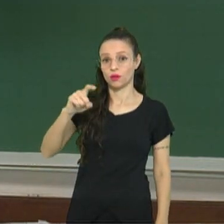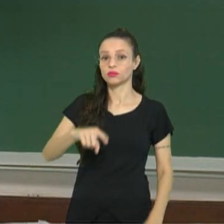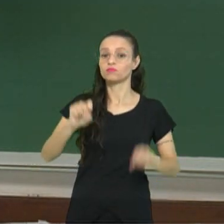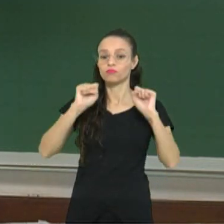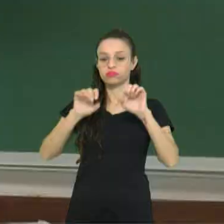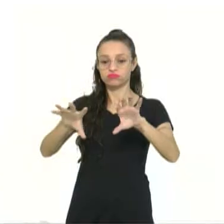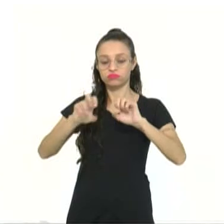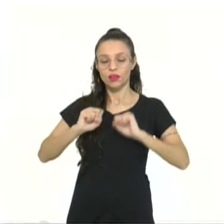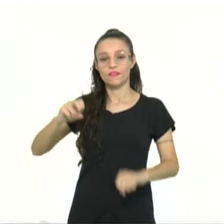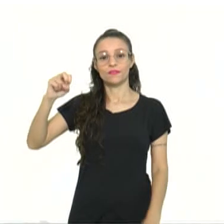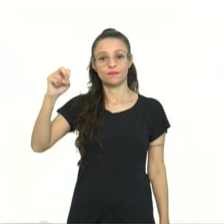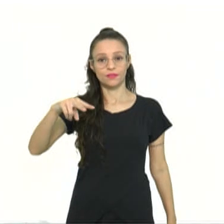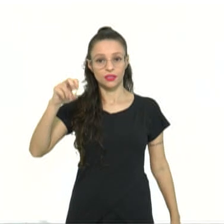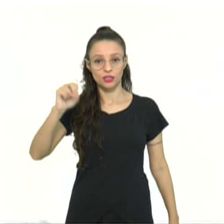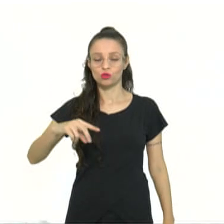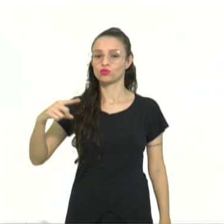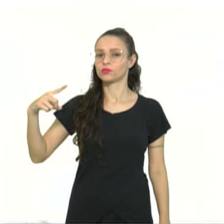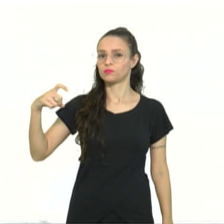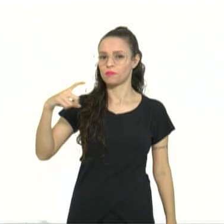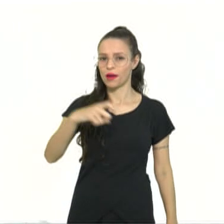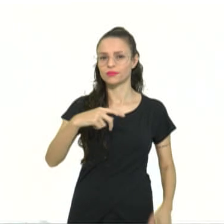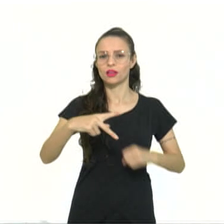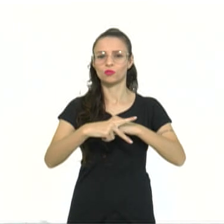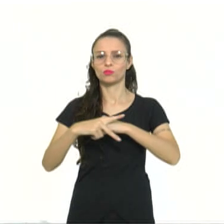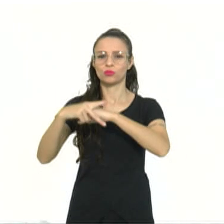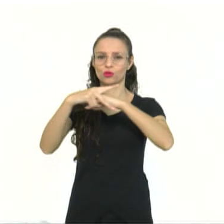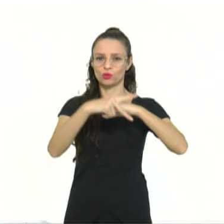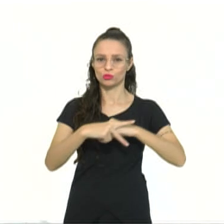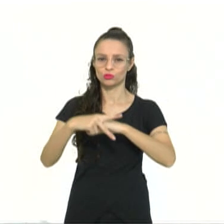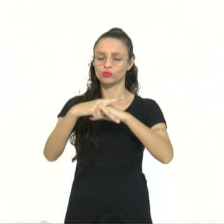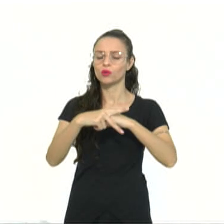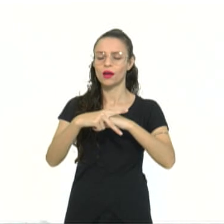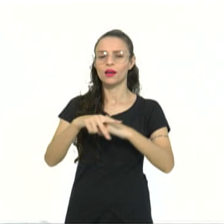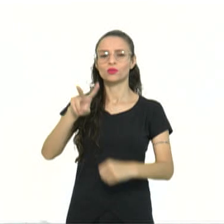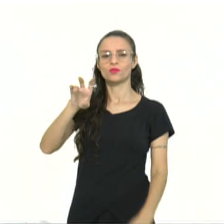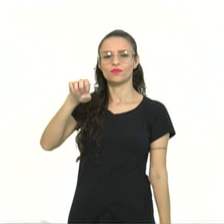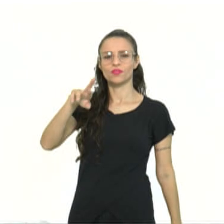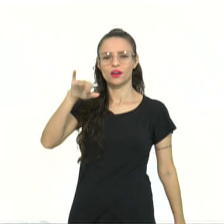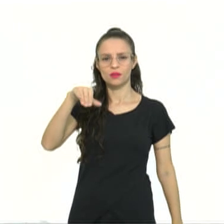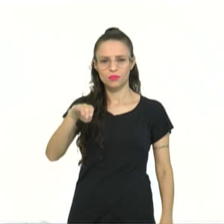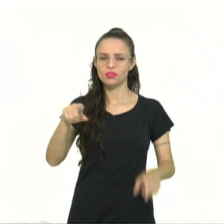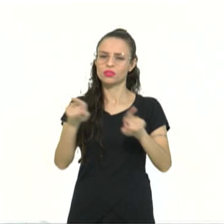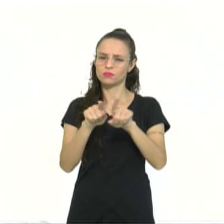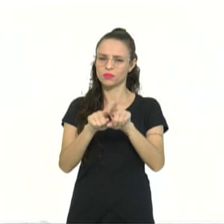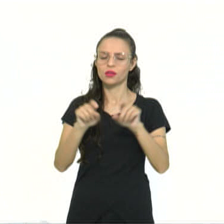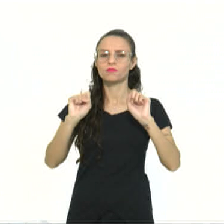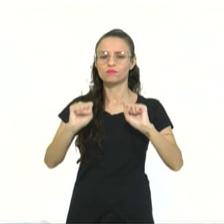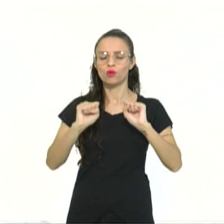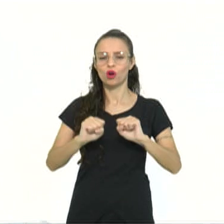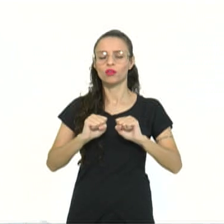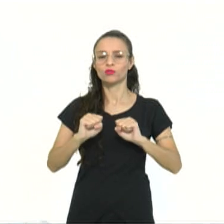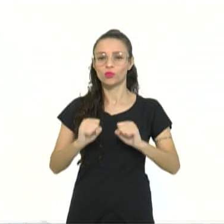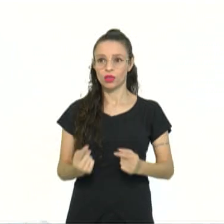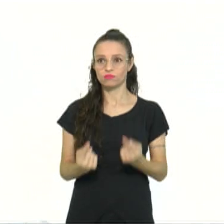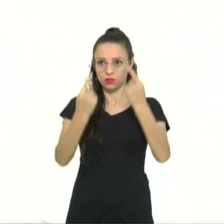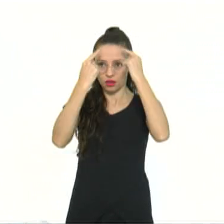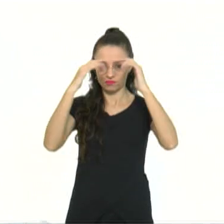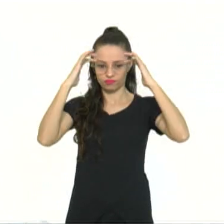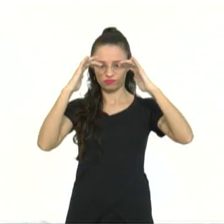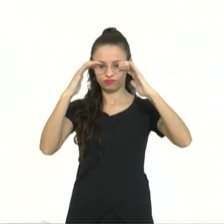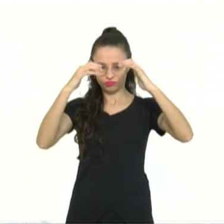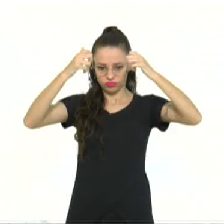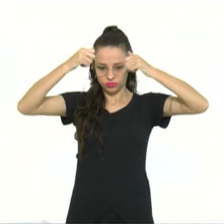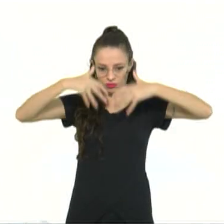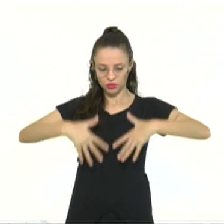ser causadas por vírus, bactérias, protozoários, vermes também. Eles podem parasitar o sistema nervoso, causando doenças, né,